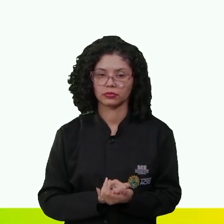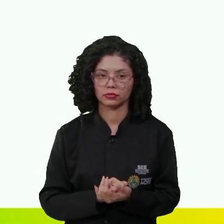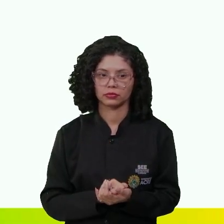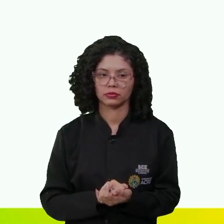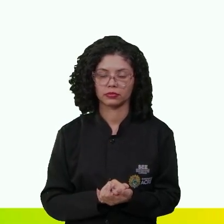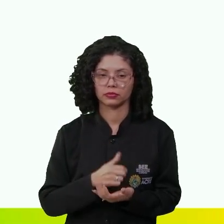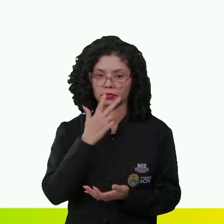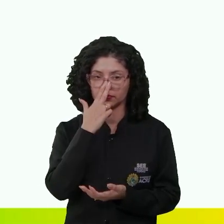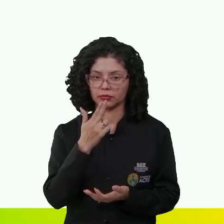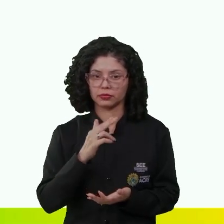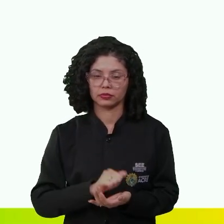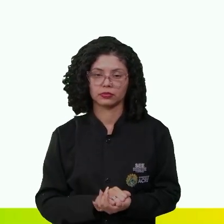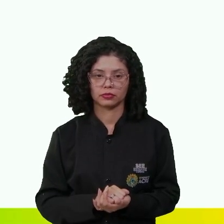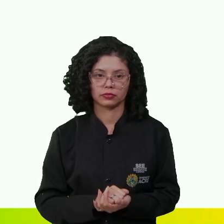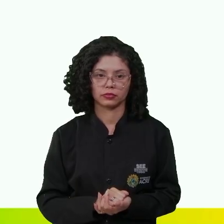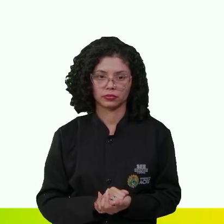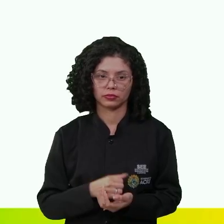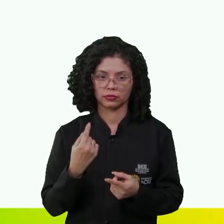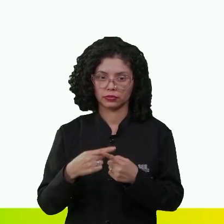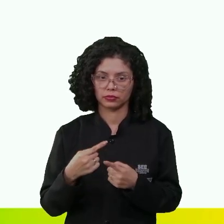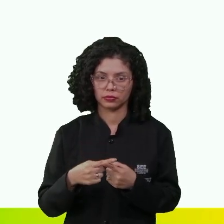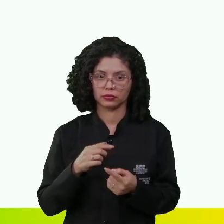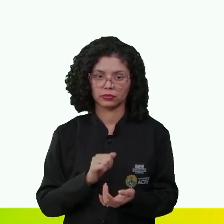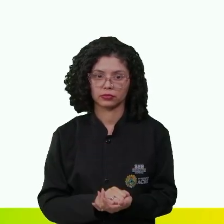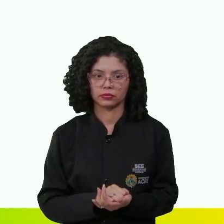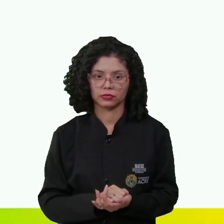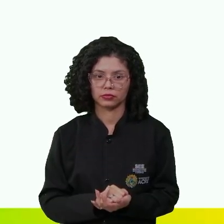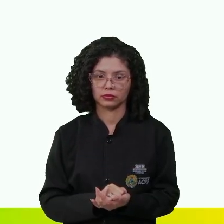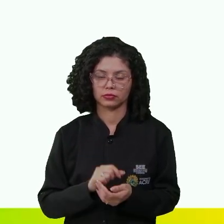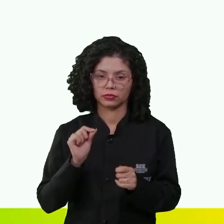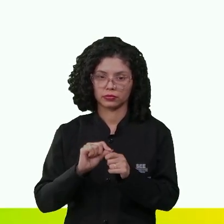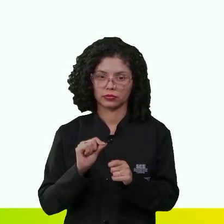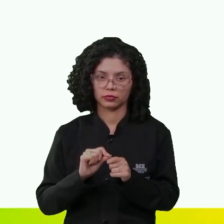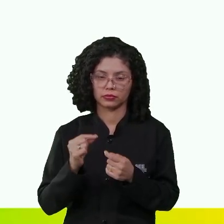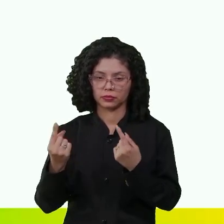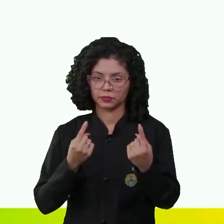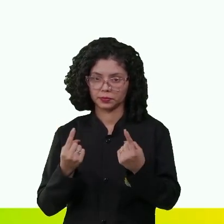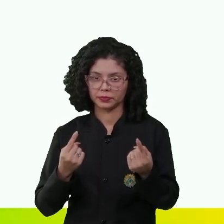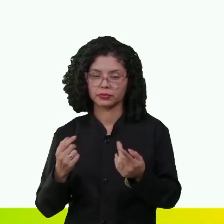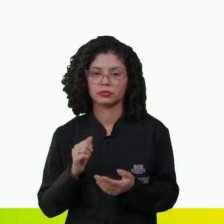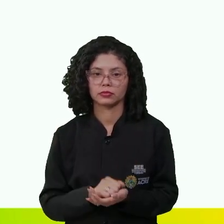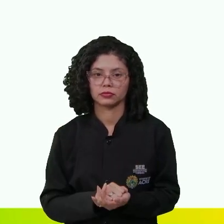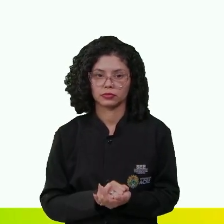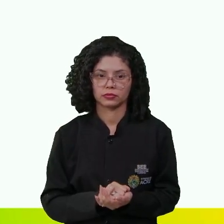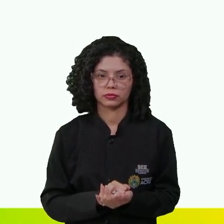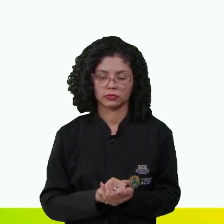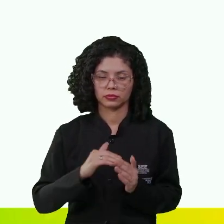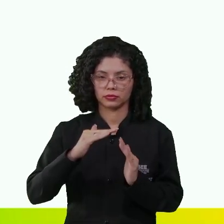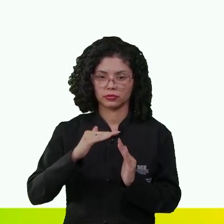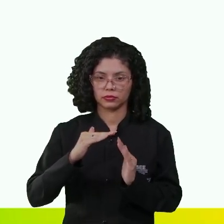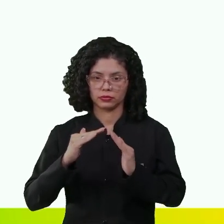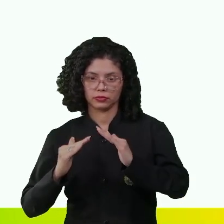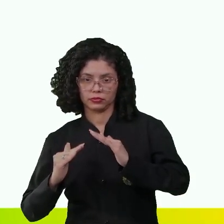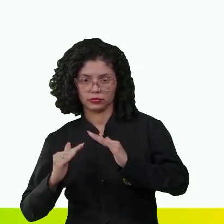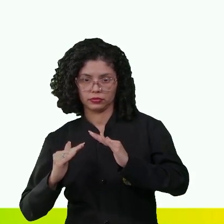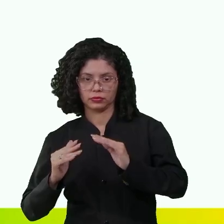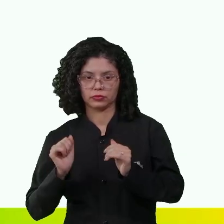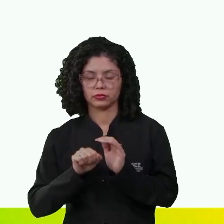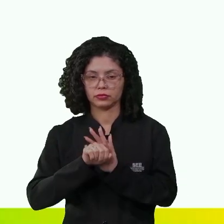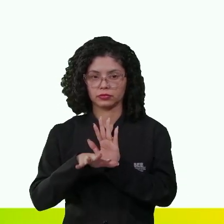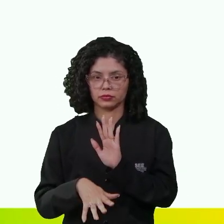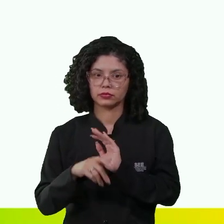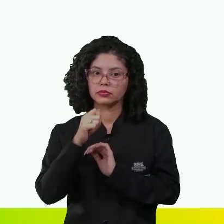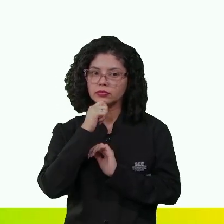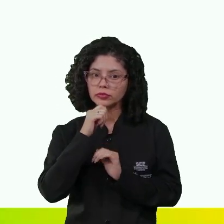eles são semelhantes por causa do ângulo reto, que é formado entre eles, e o ângulo de inclinação da